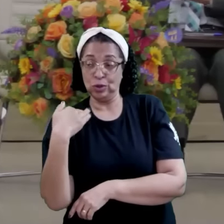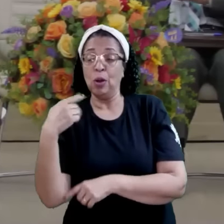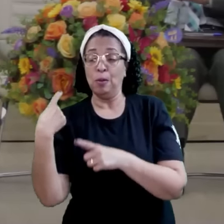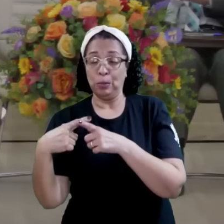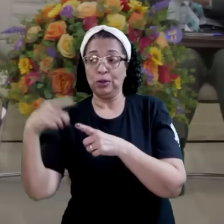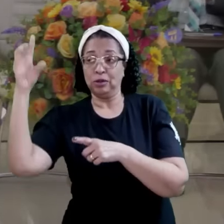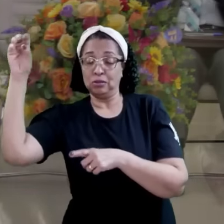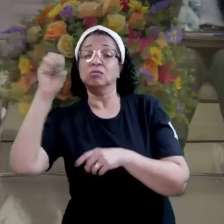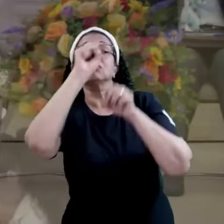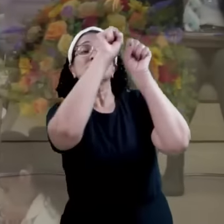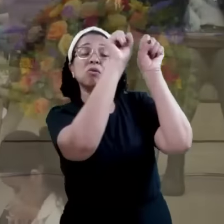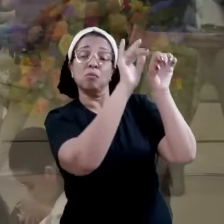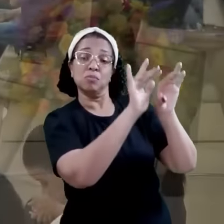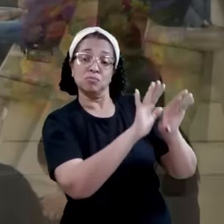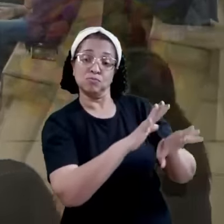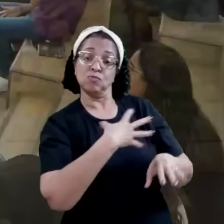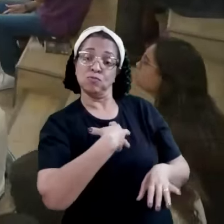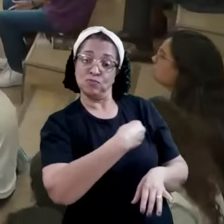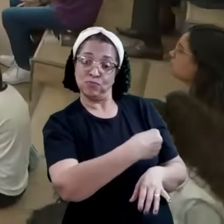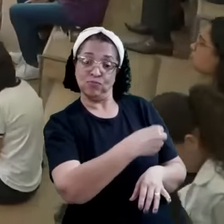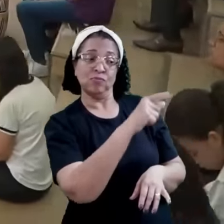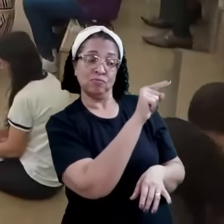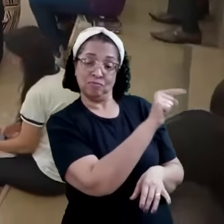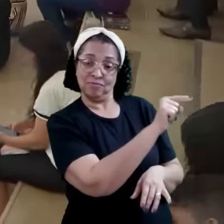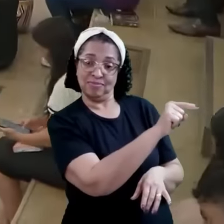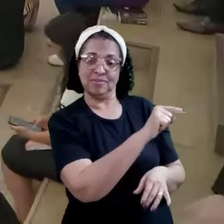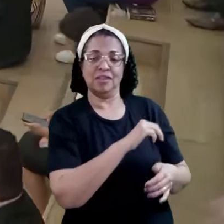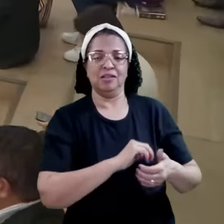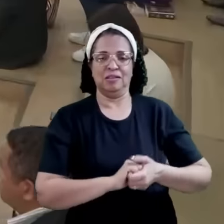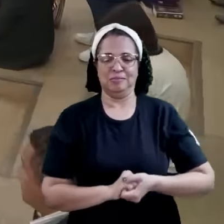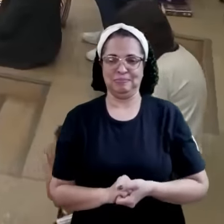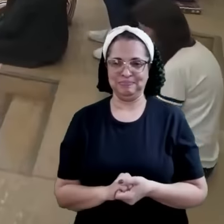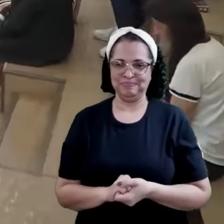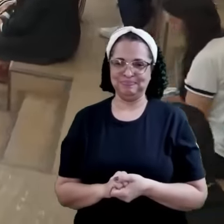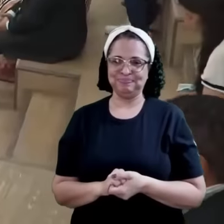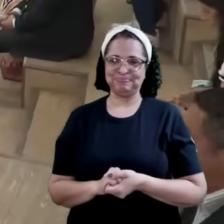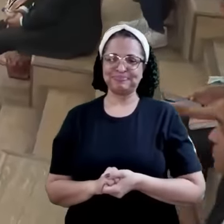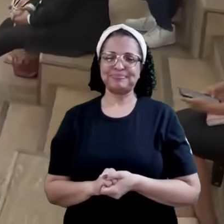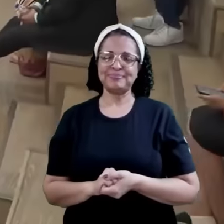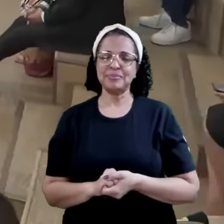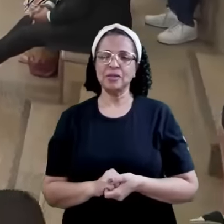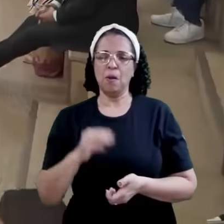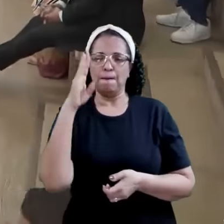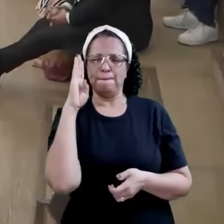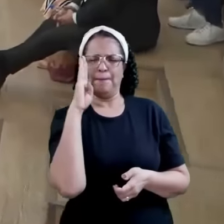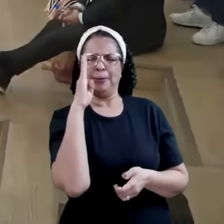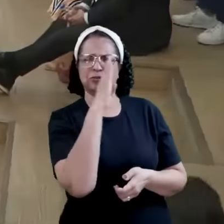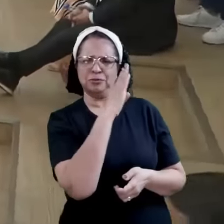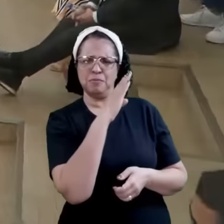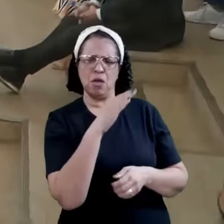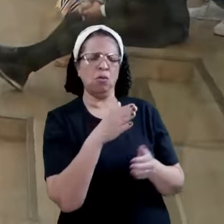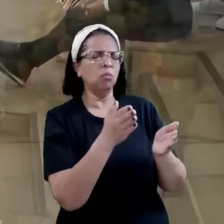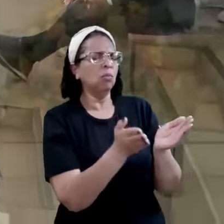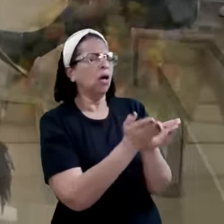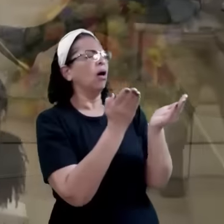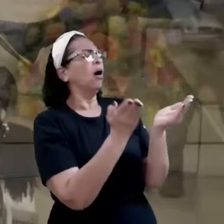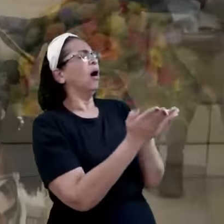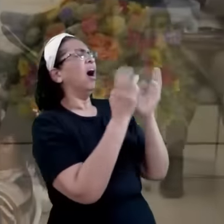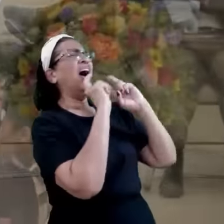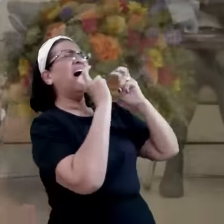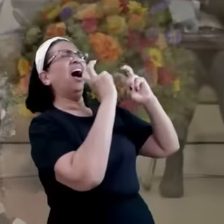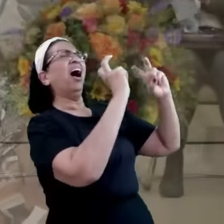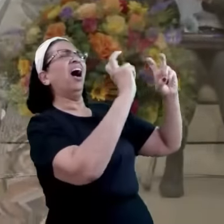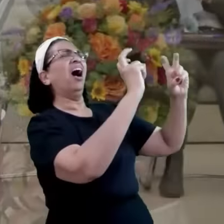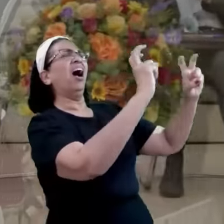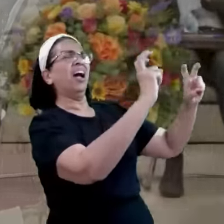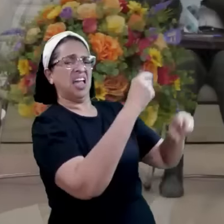dele para mim gritou alto a atitude de bartu pastor Bueno continuando gritando Ele tava dizendo mais ou menos assim se